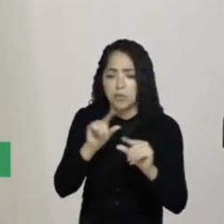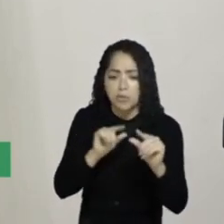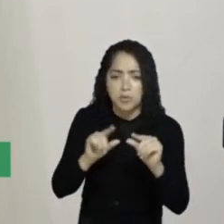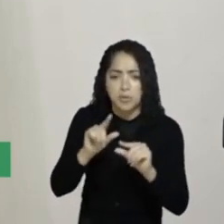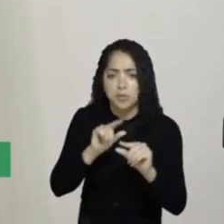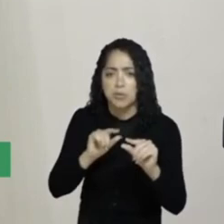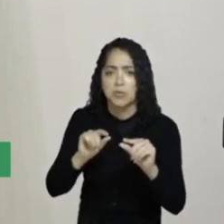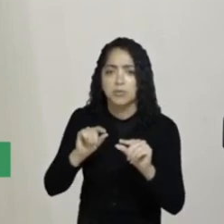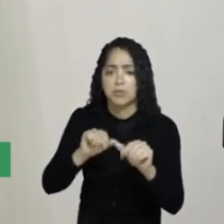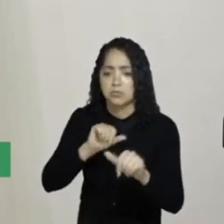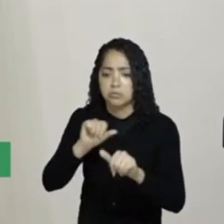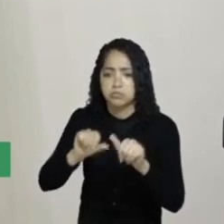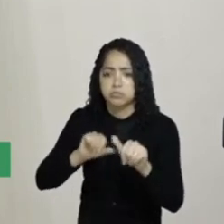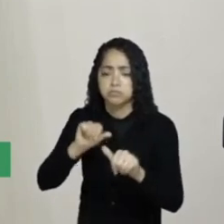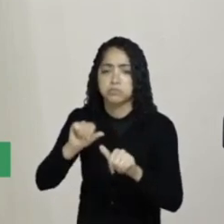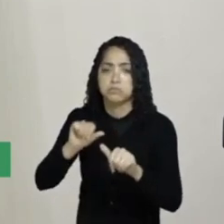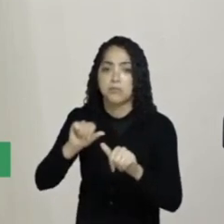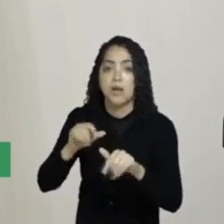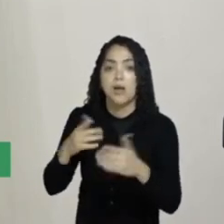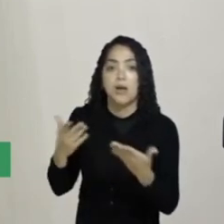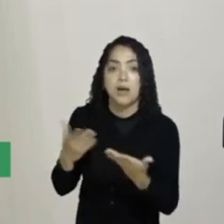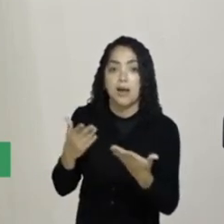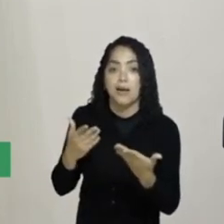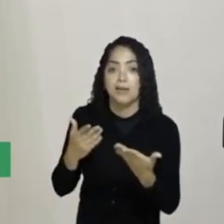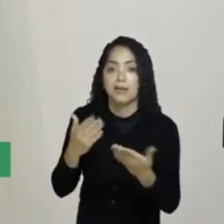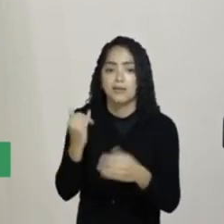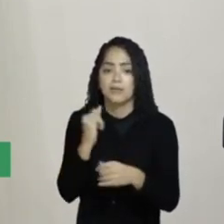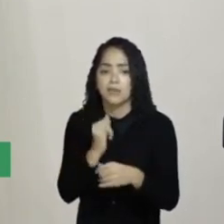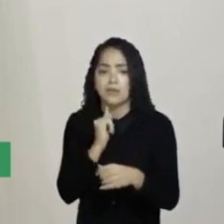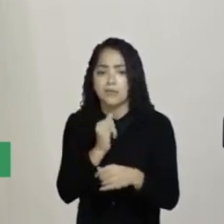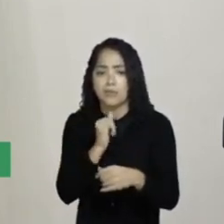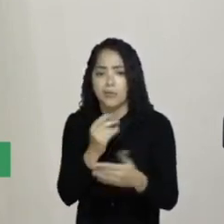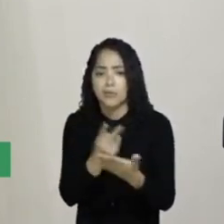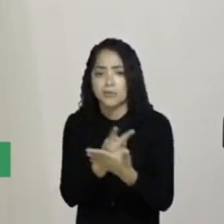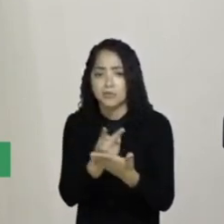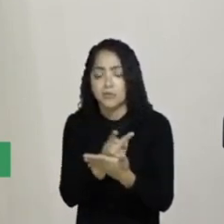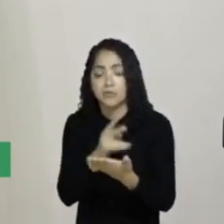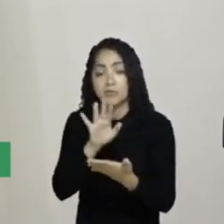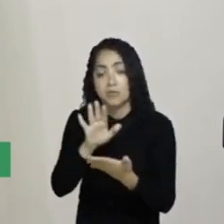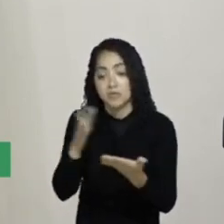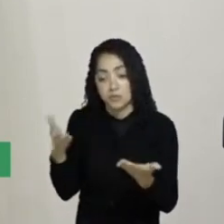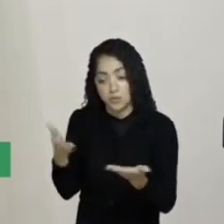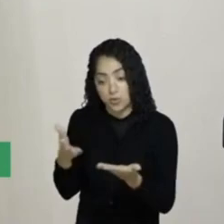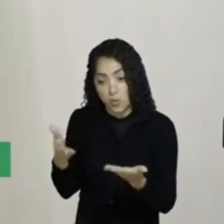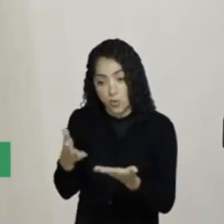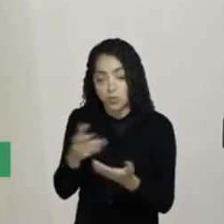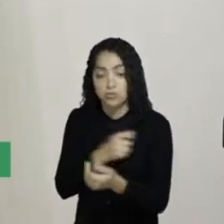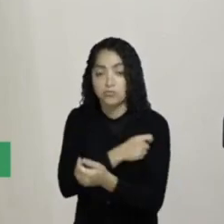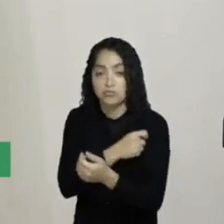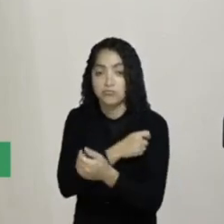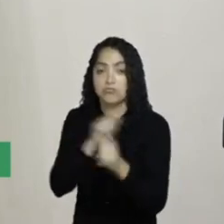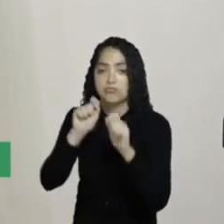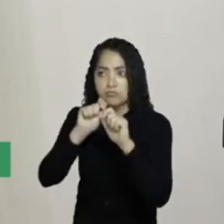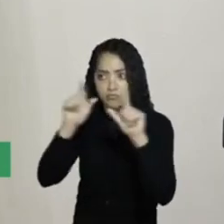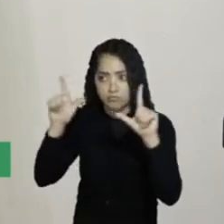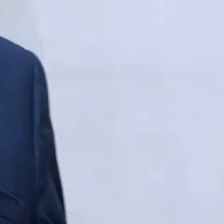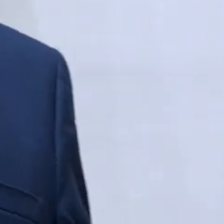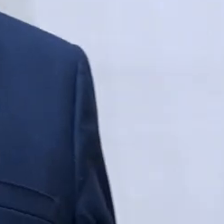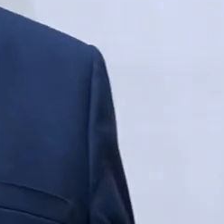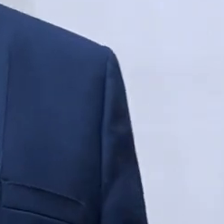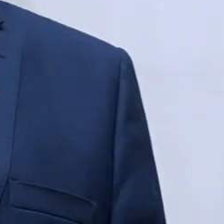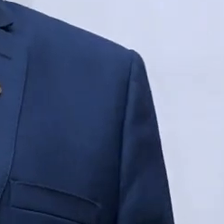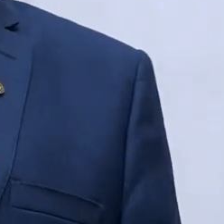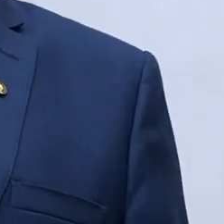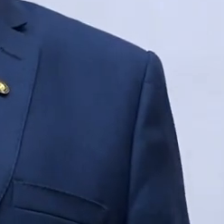desvirtuava tudo daí chegava a informação errada lá na ponta mas hoje os estudantes também há tempos ele sabe o que aconteceu aqui